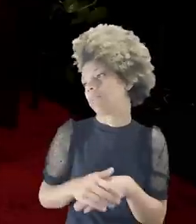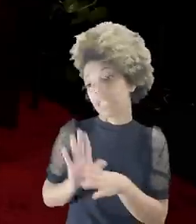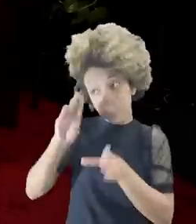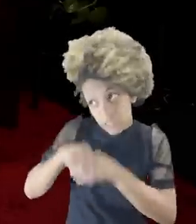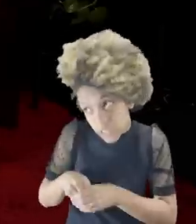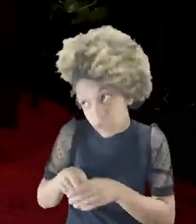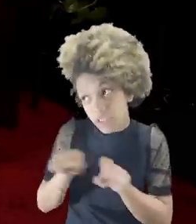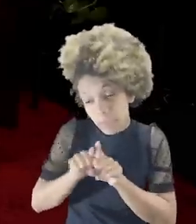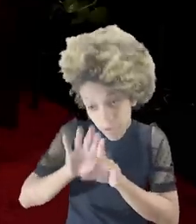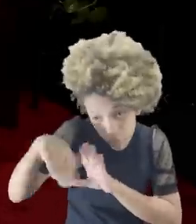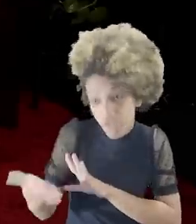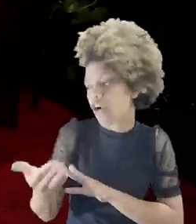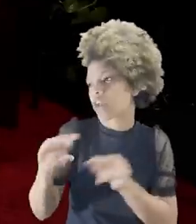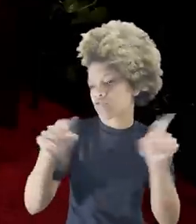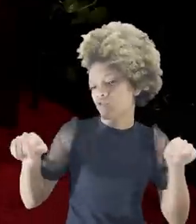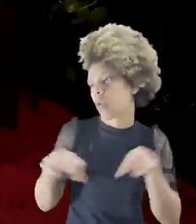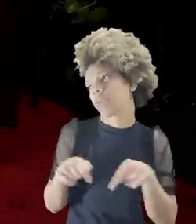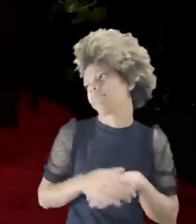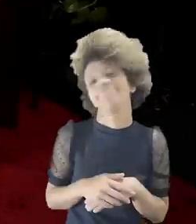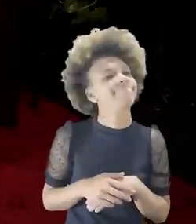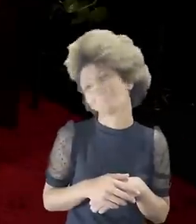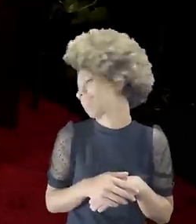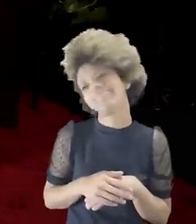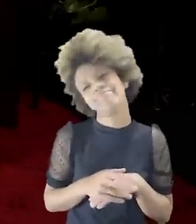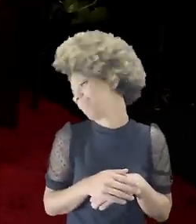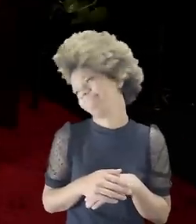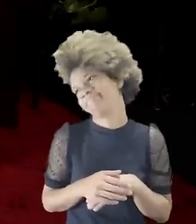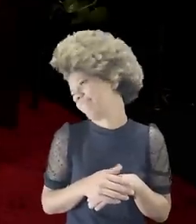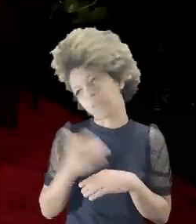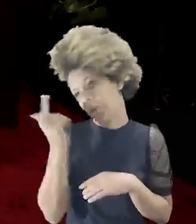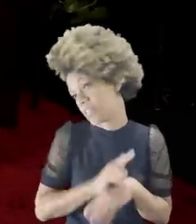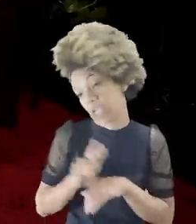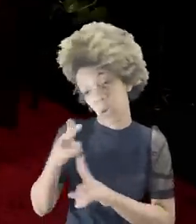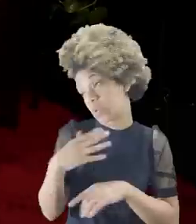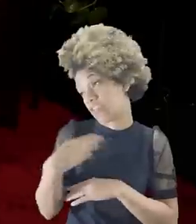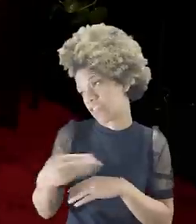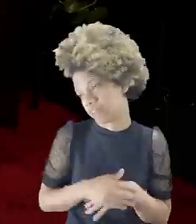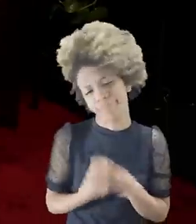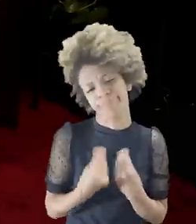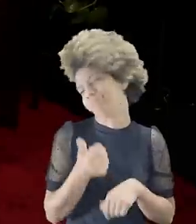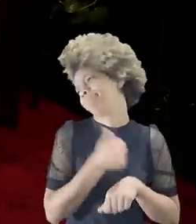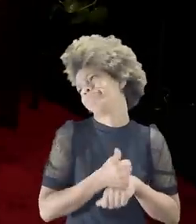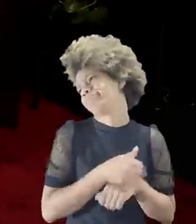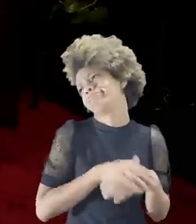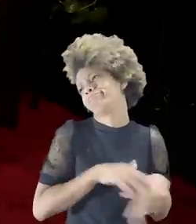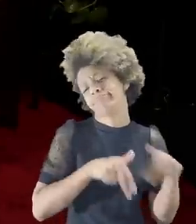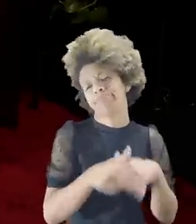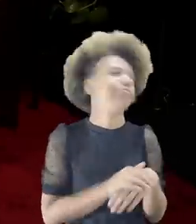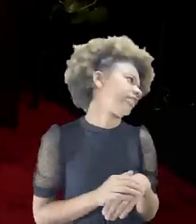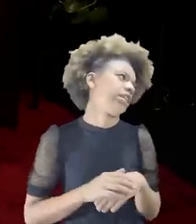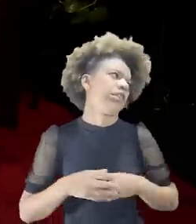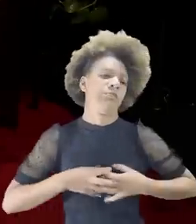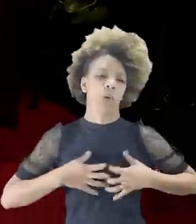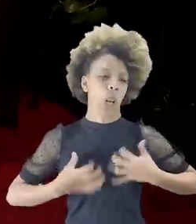dentro e principalmente fora de quadra você não vai controlar seu filho não vai controlar jogador é ainda mais um bando de hormônio